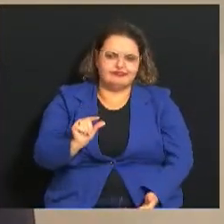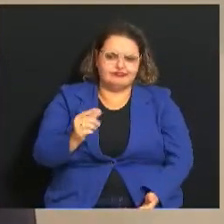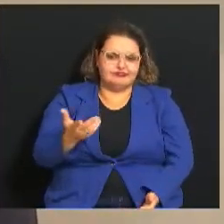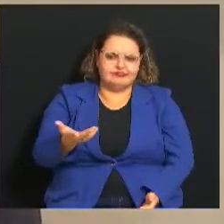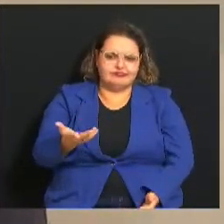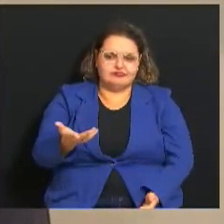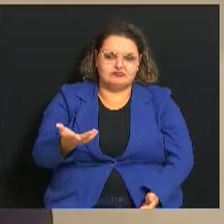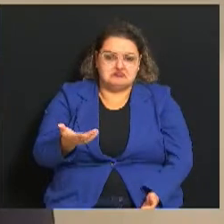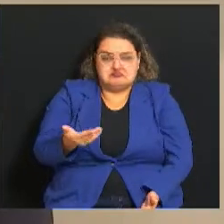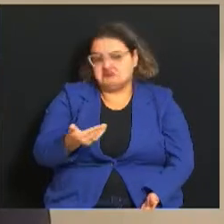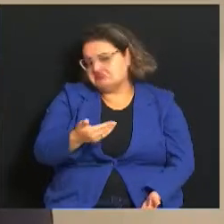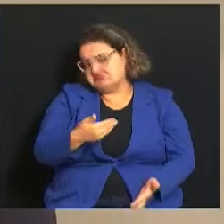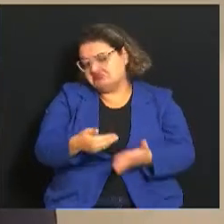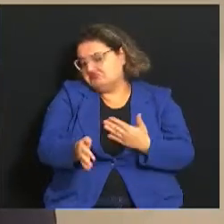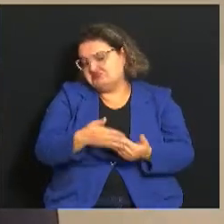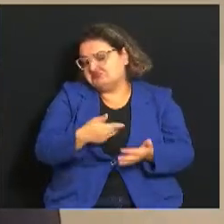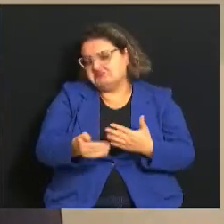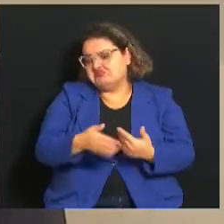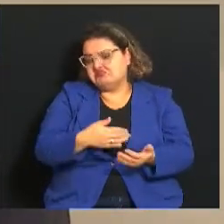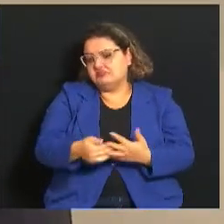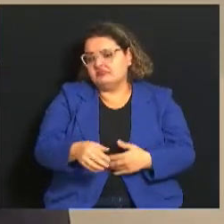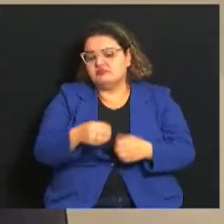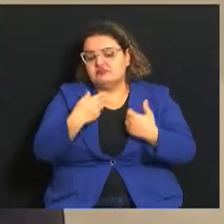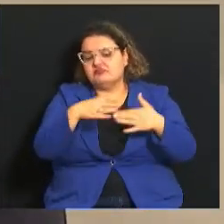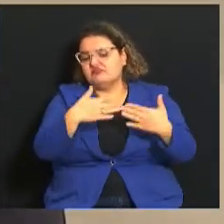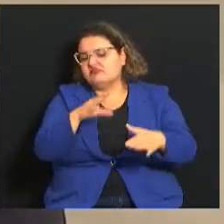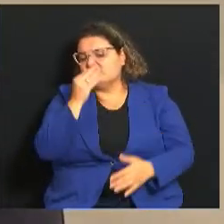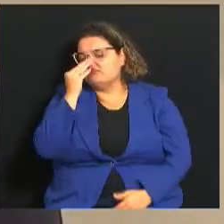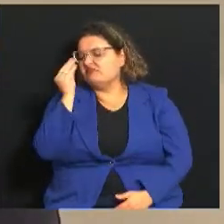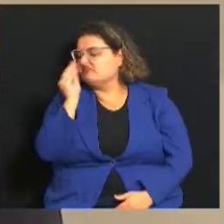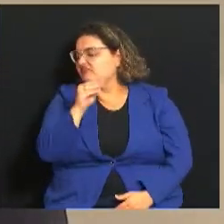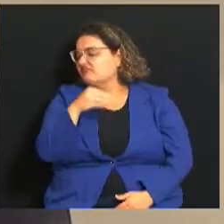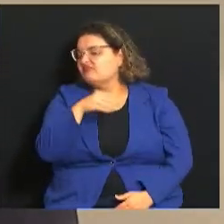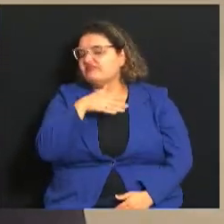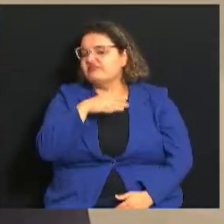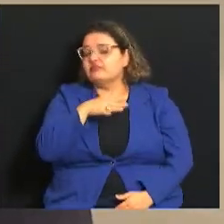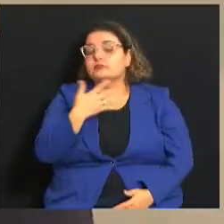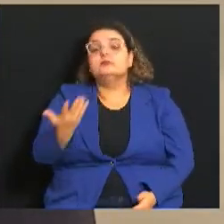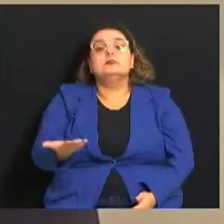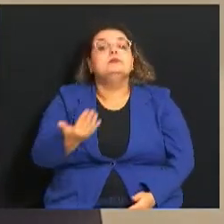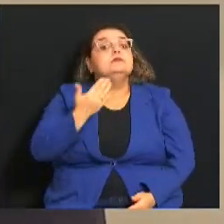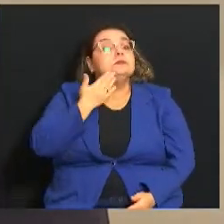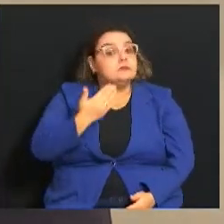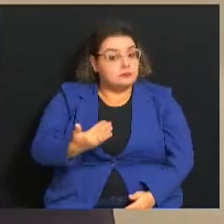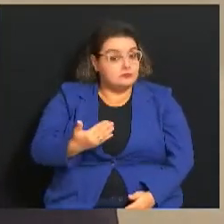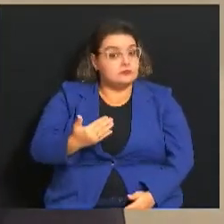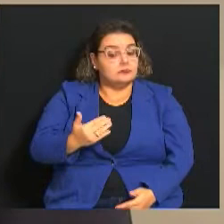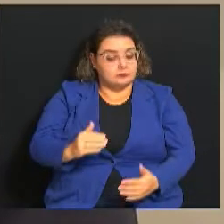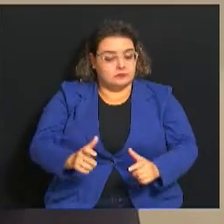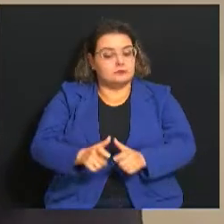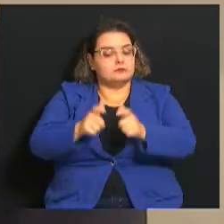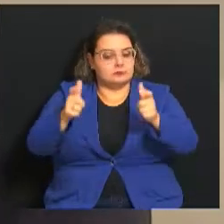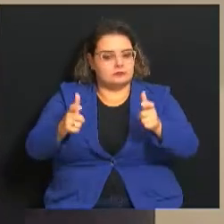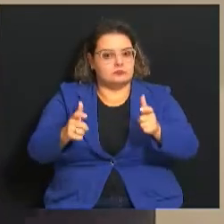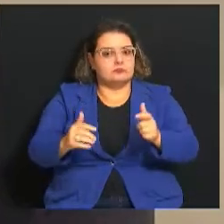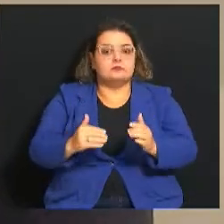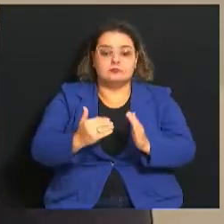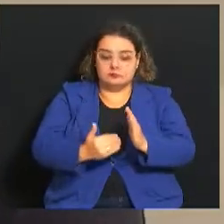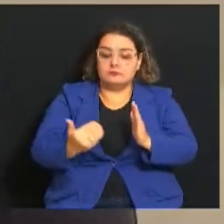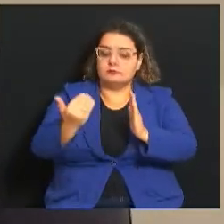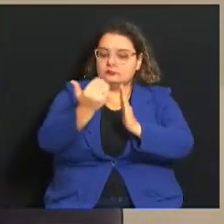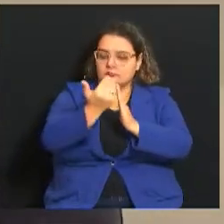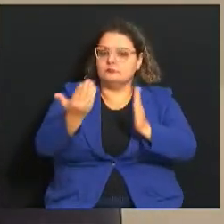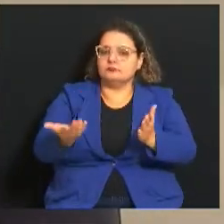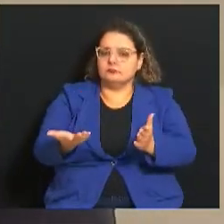eles acho que compensa deixar os fios assim. Agora nós pedimos essa majoração considerável para que